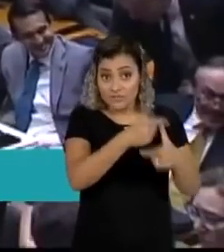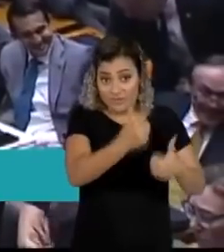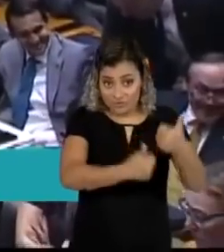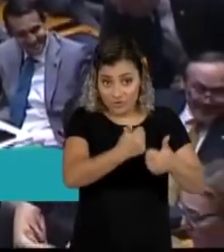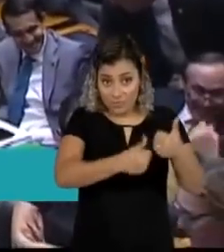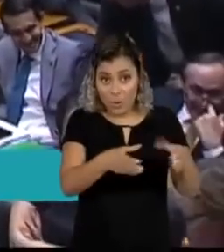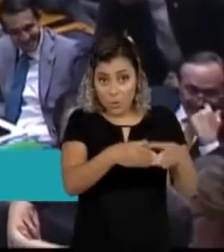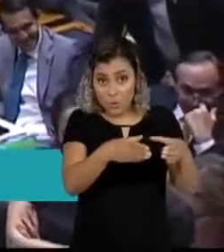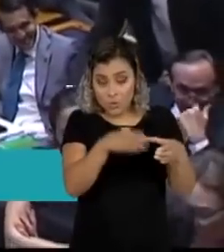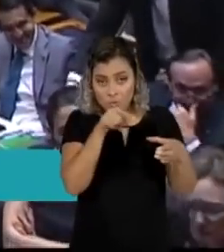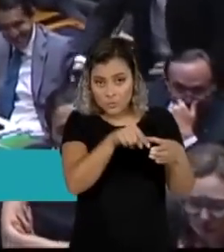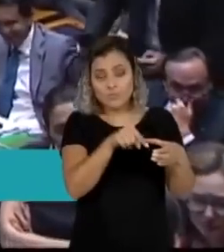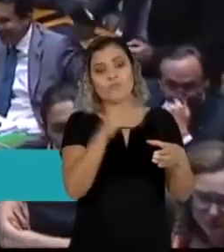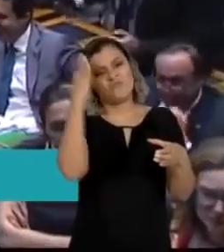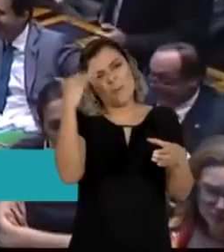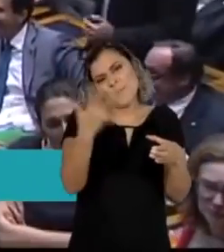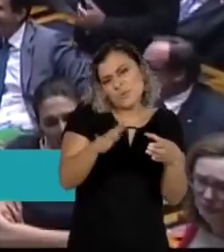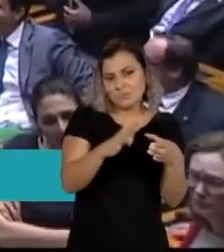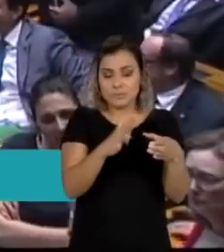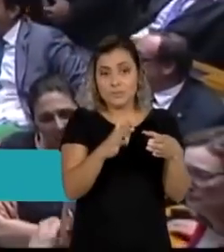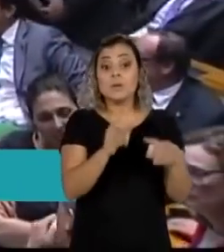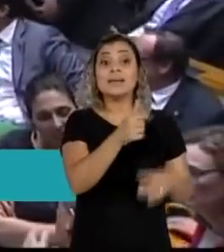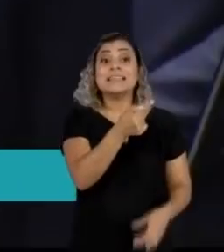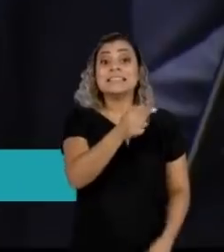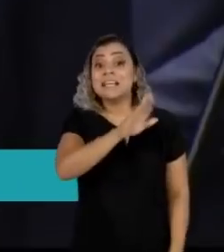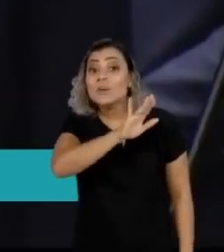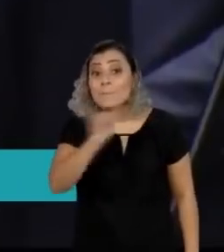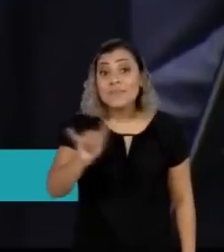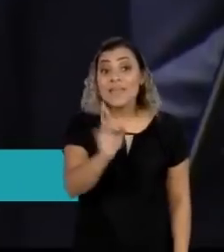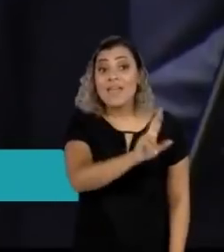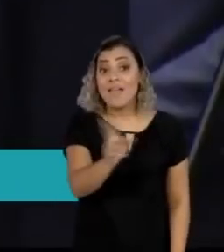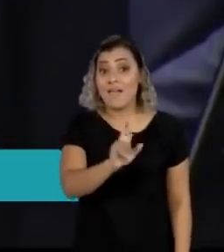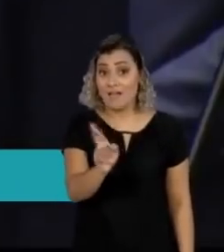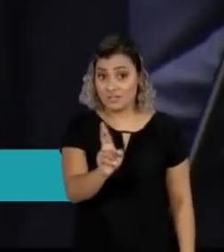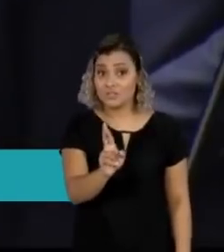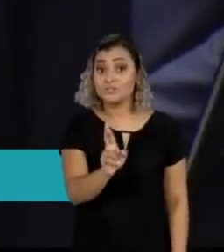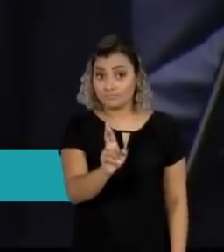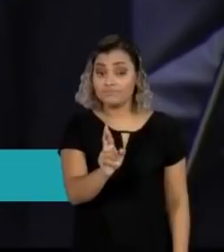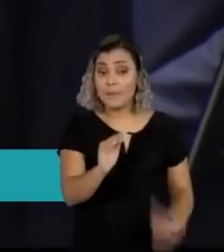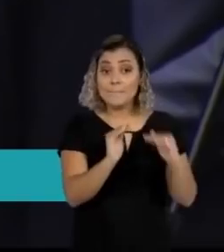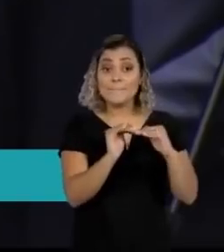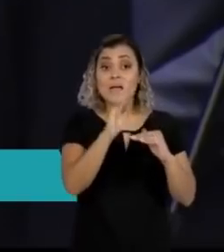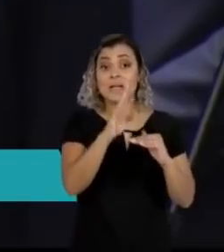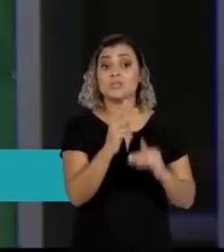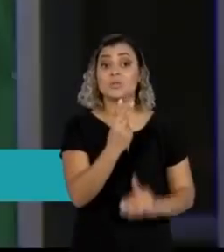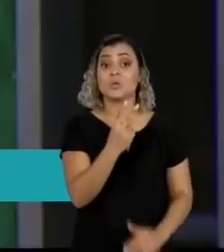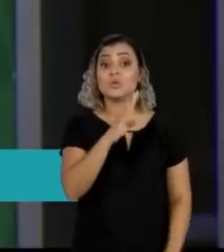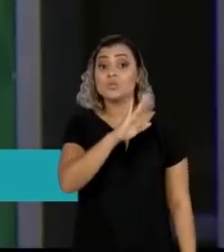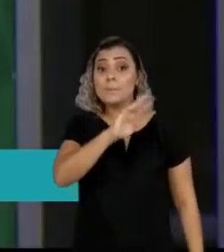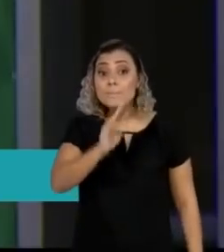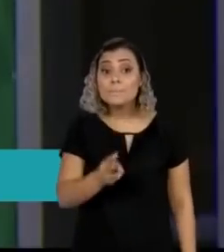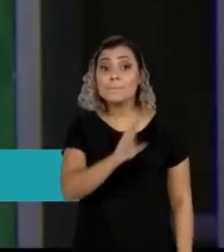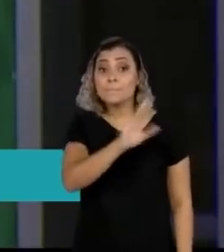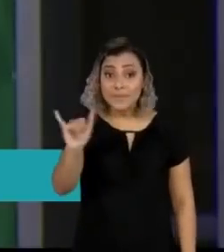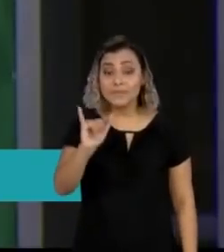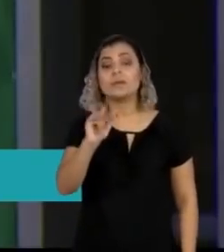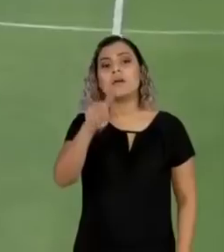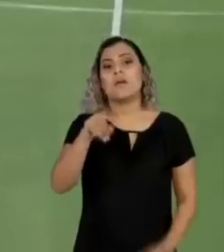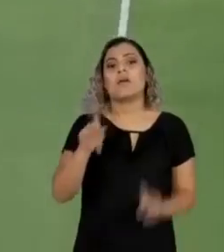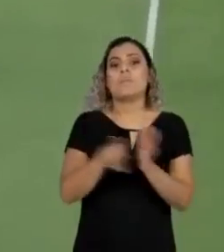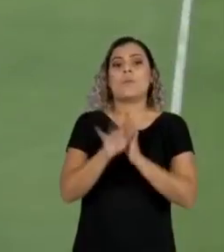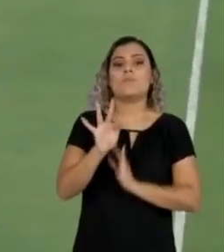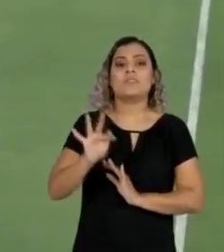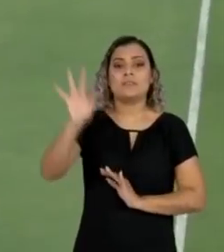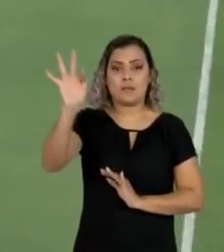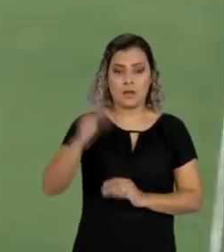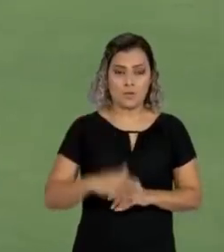primeira divisão, somadas, passam de 7 bilhões de reais. Pouco mais de 2 bilhões são com a União.